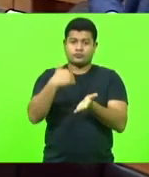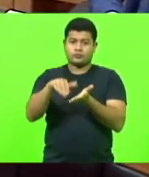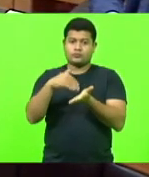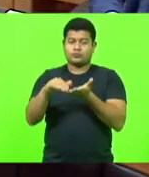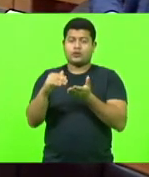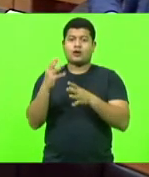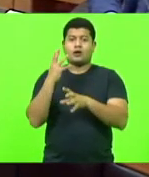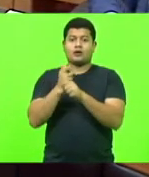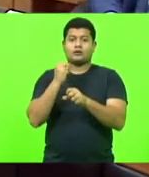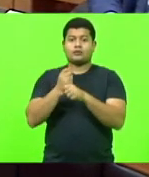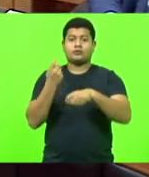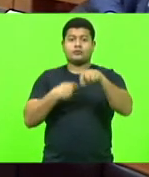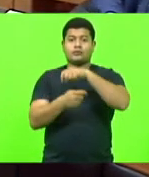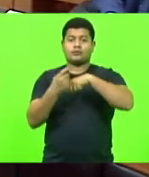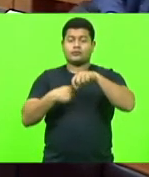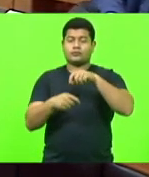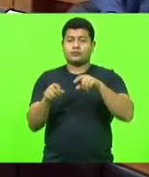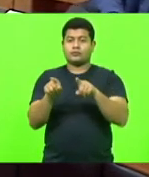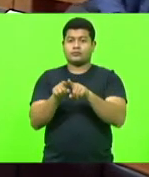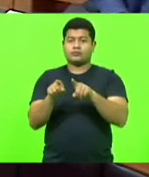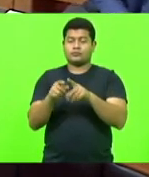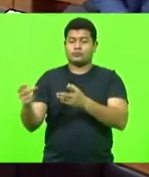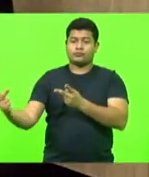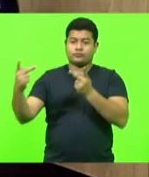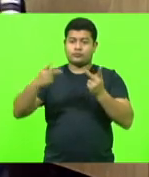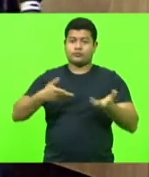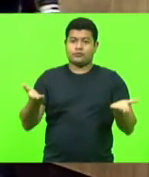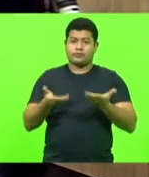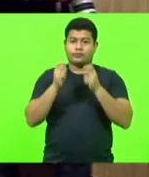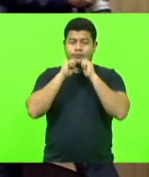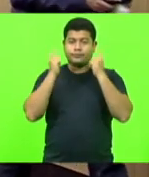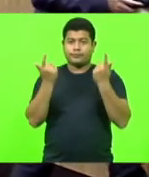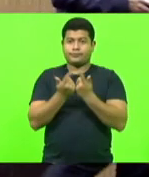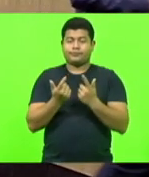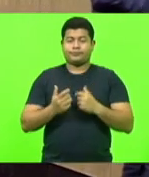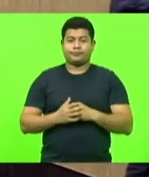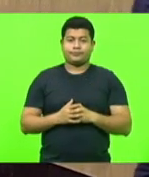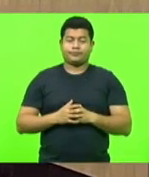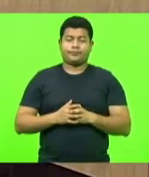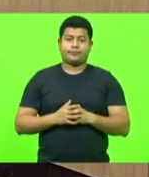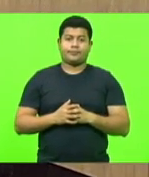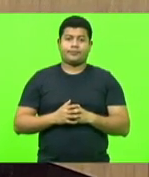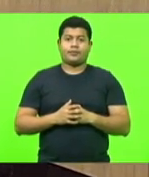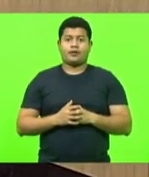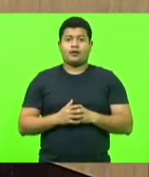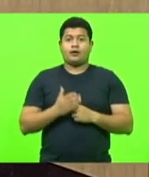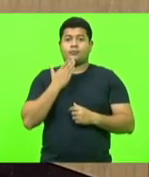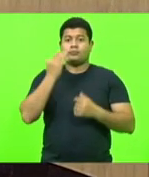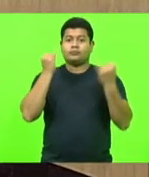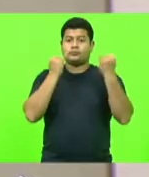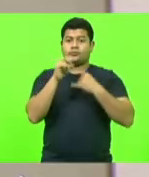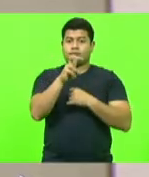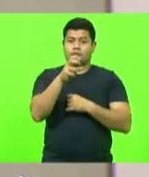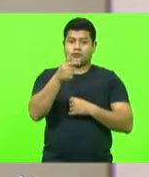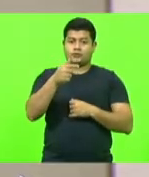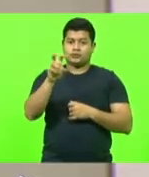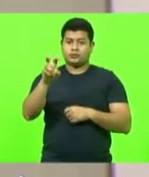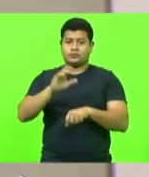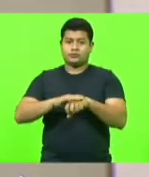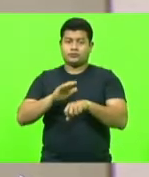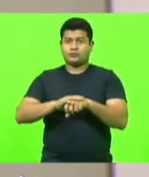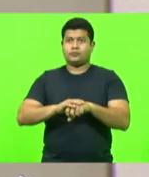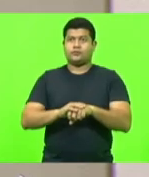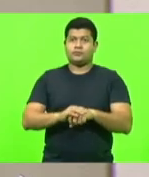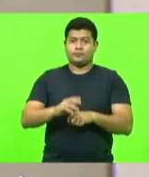Administração, nos prestigiando aqui na Assembleia Legislativa. Sejam todos bem-vindos. Pedido de informação 575, autor,